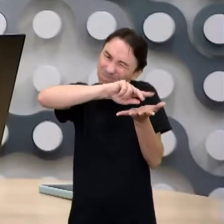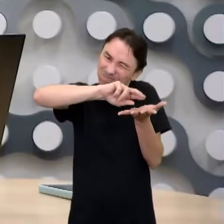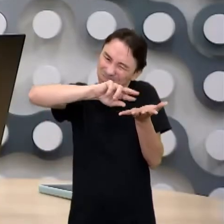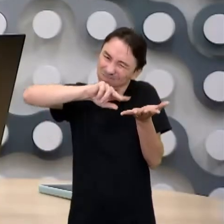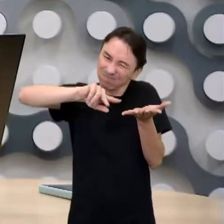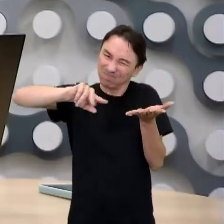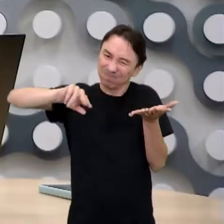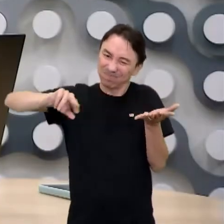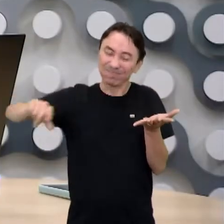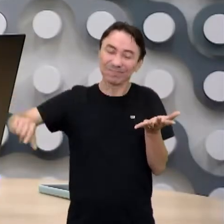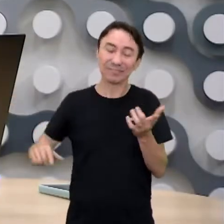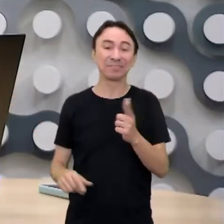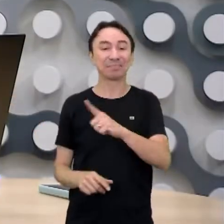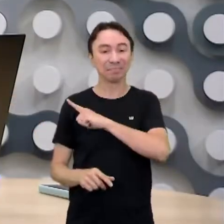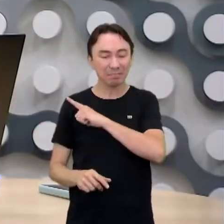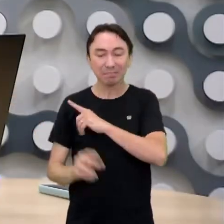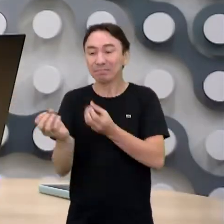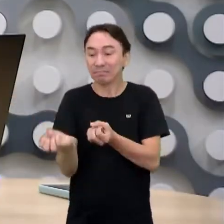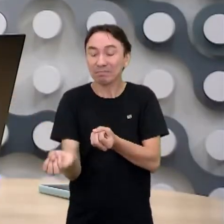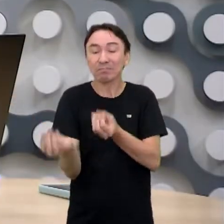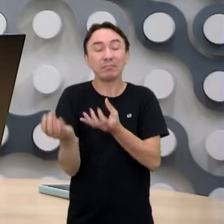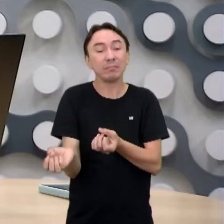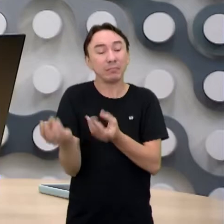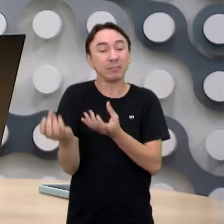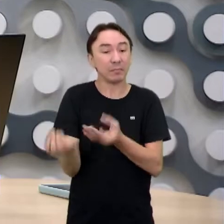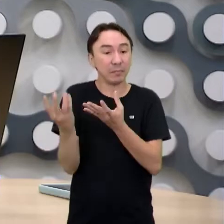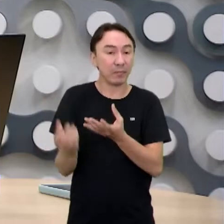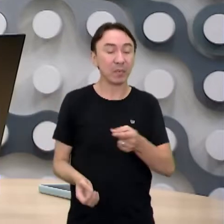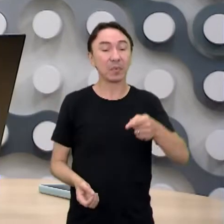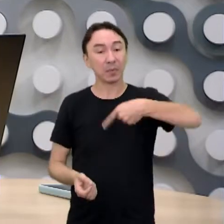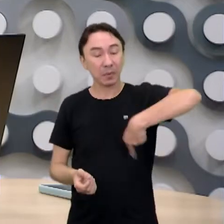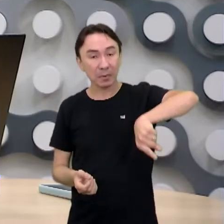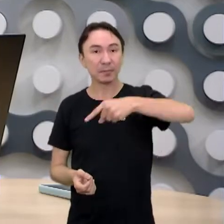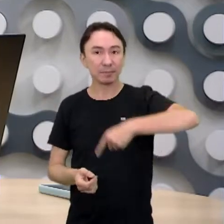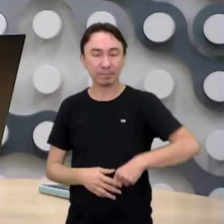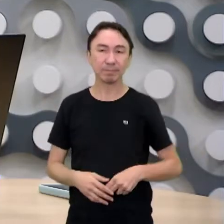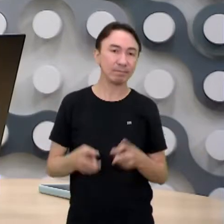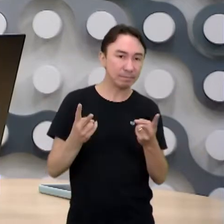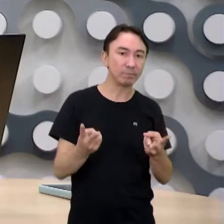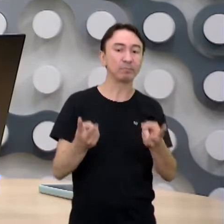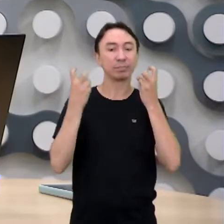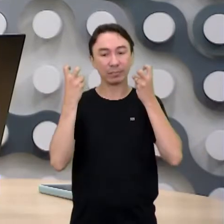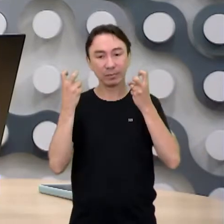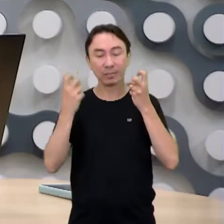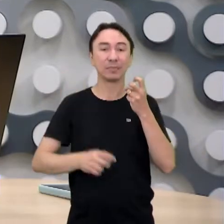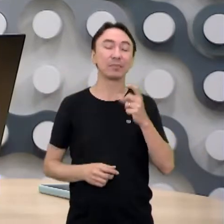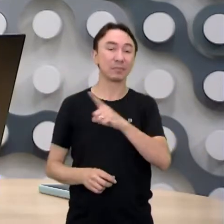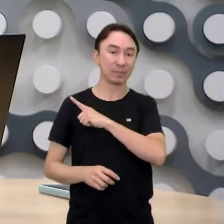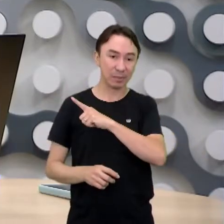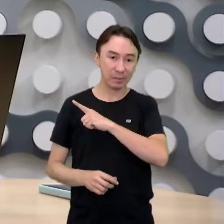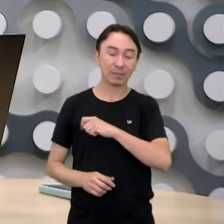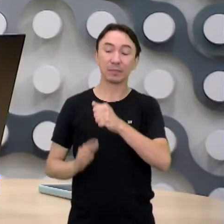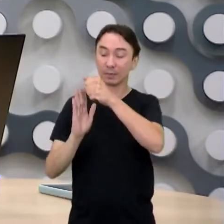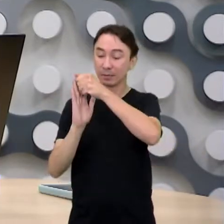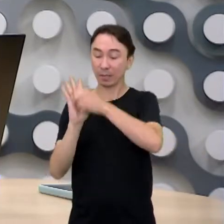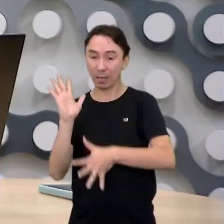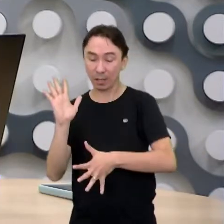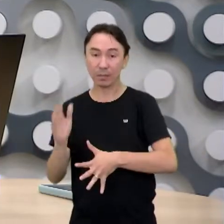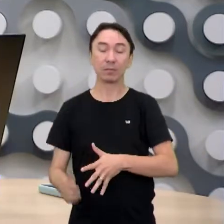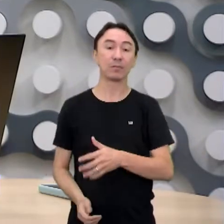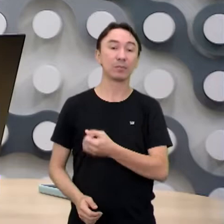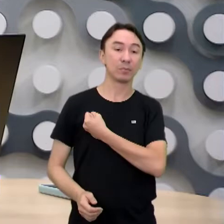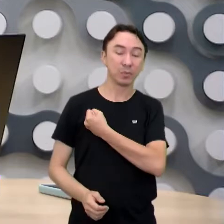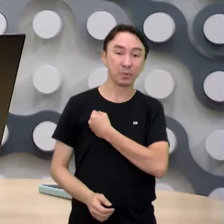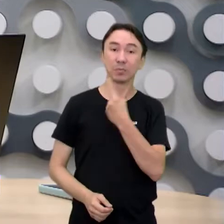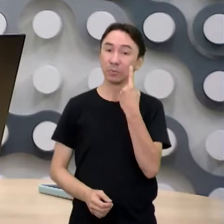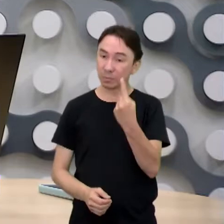diversas situações, diversos dados aí que a gente observa, né? Já vieram aí desde a atividade 1, falando aí sobre as questões aí